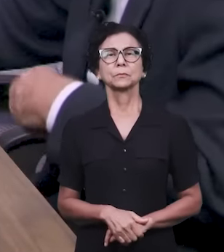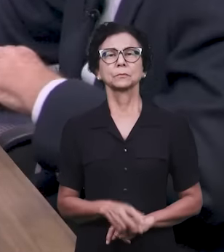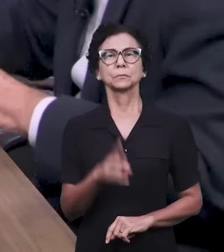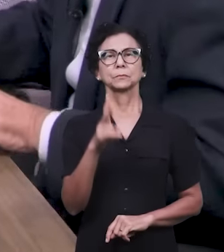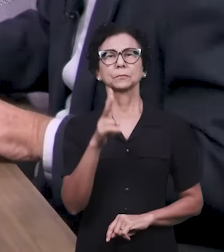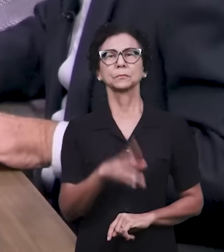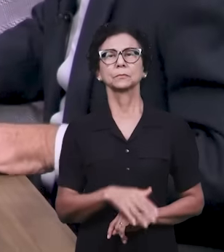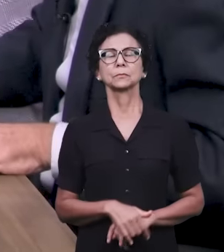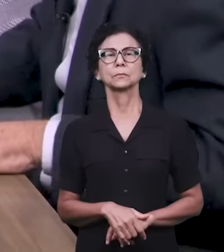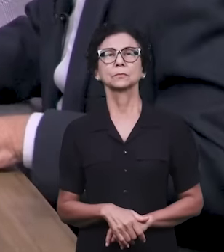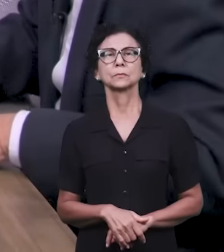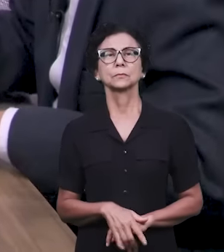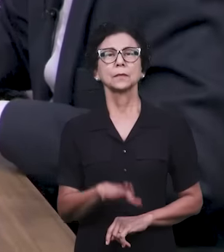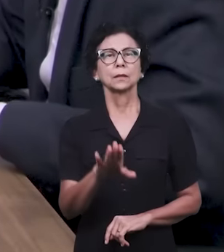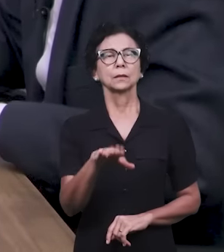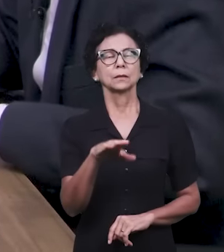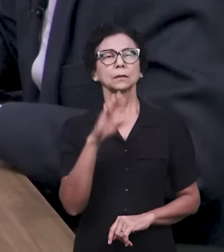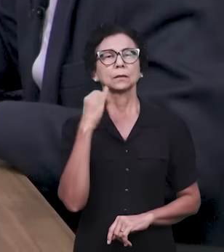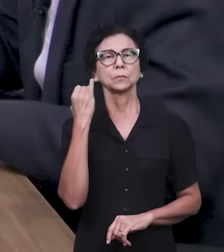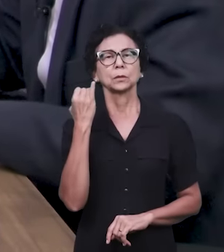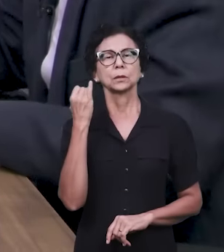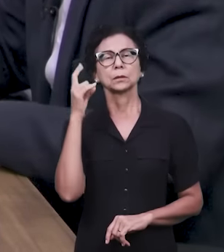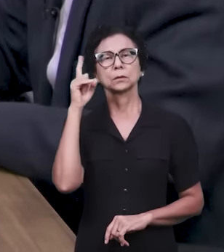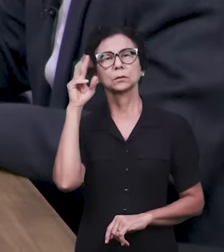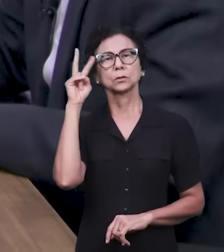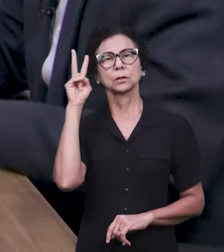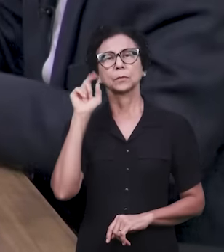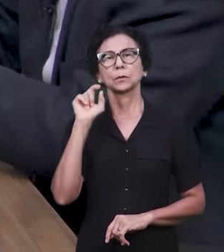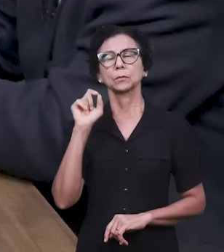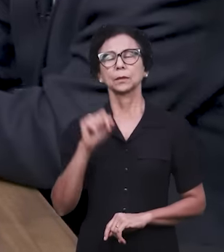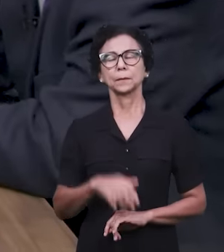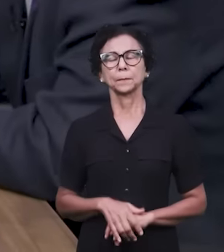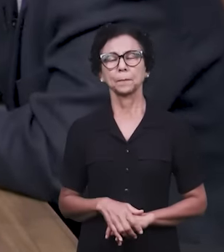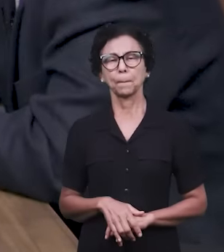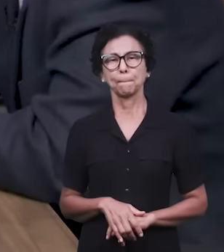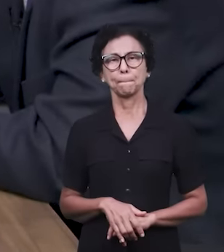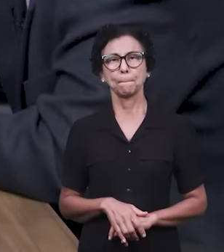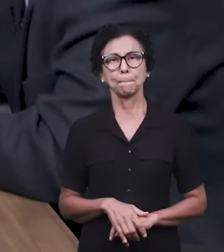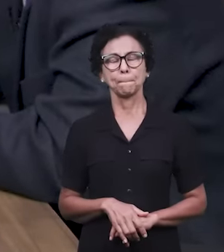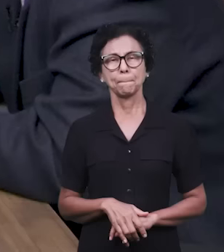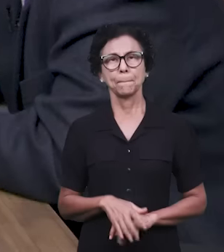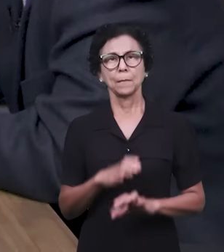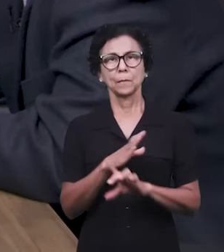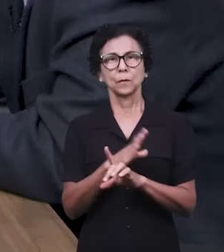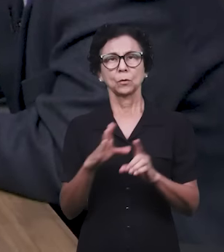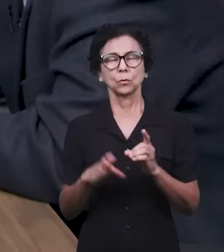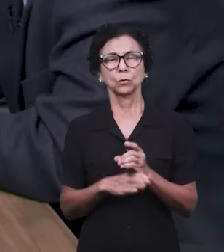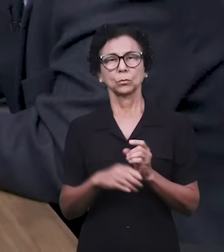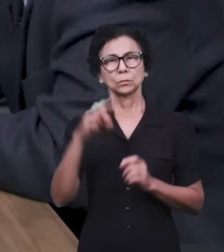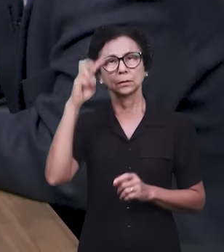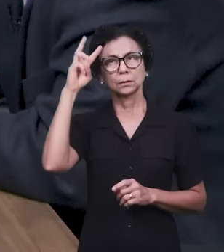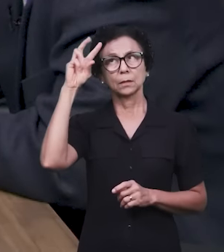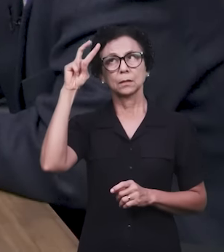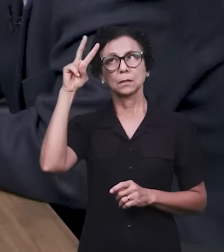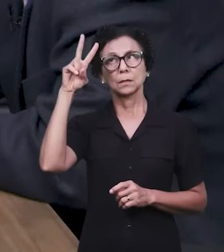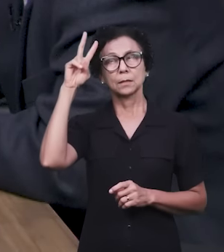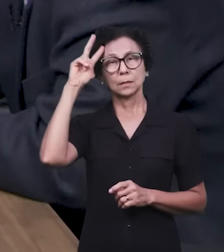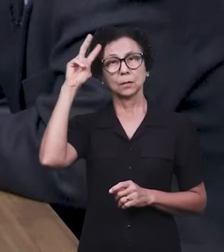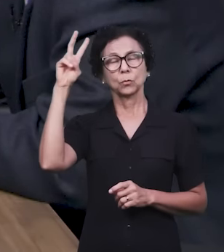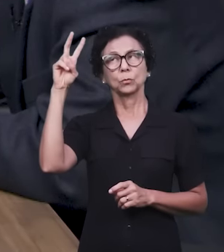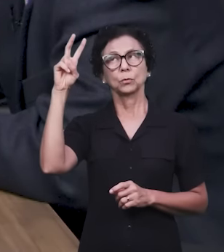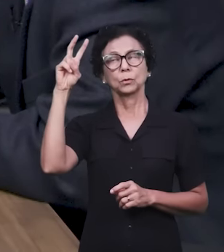então? É importante lembrar, Luiz, que Amadeu lembrou bem, o culto nosso, nós temos culto segunda, terça, quarta, segunda-feira